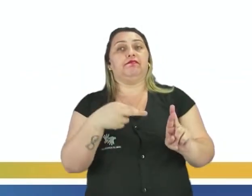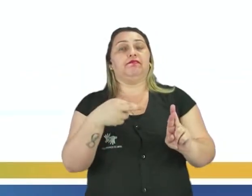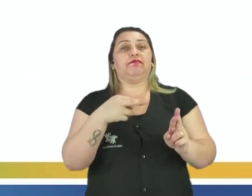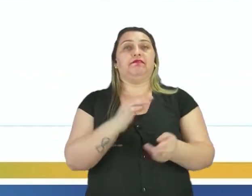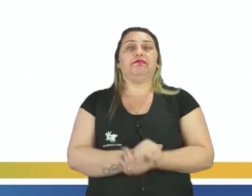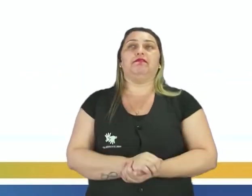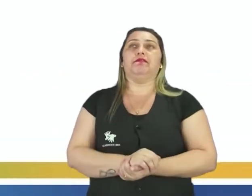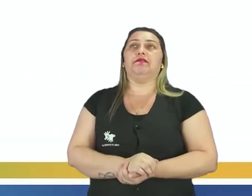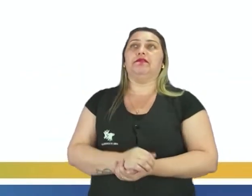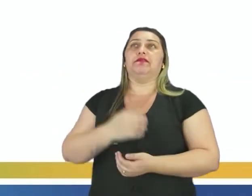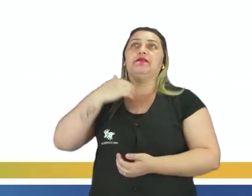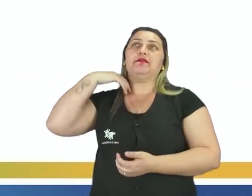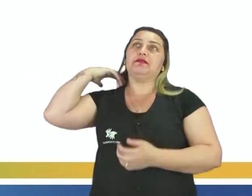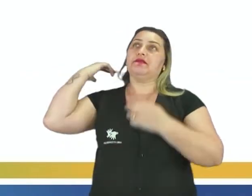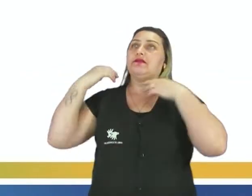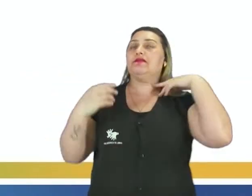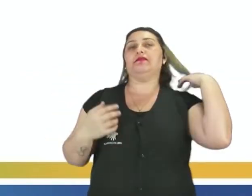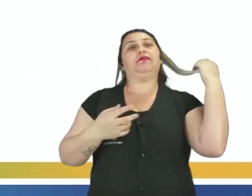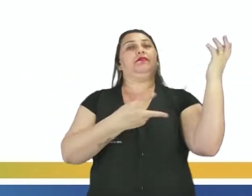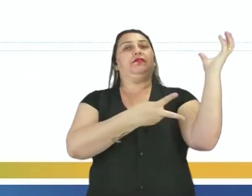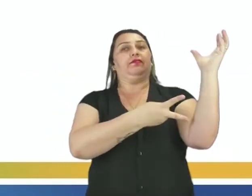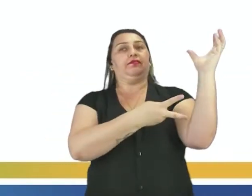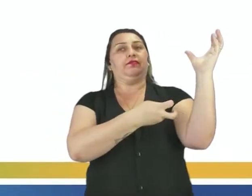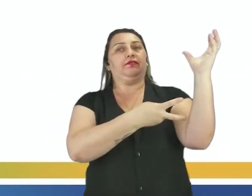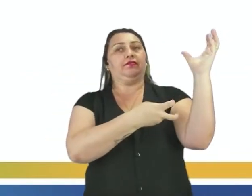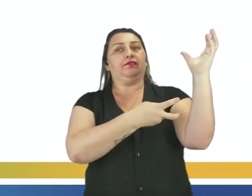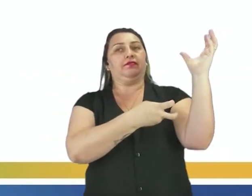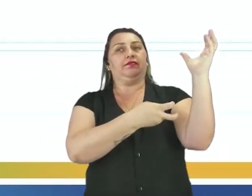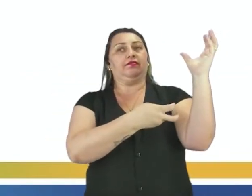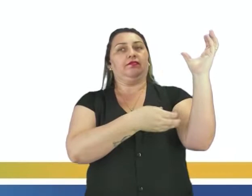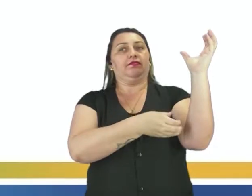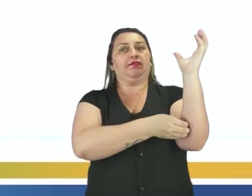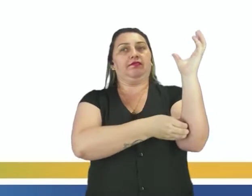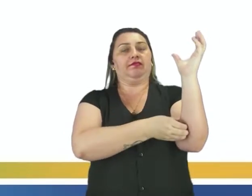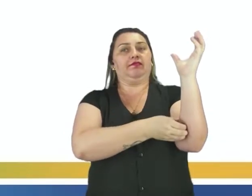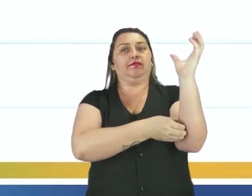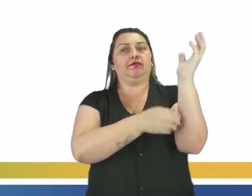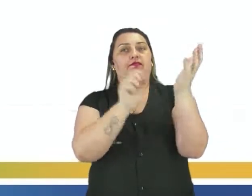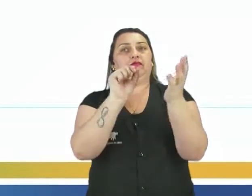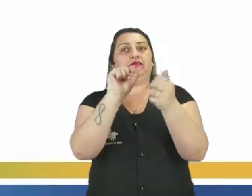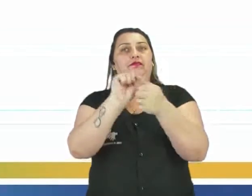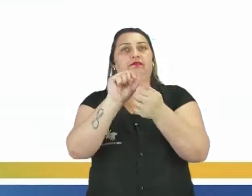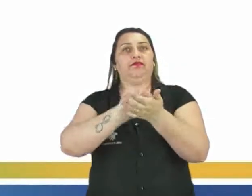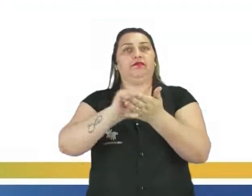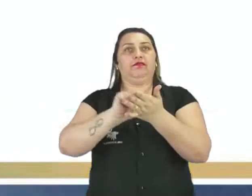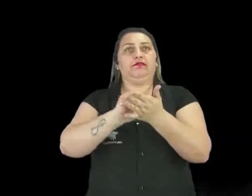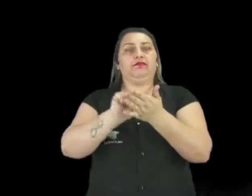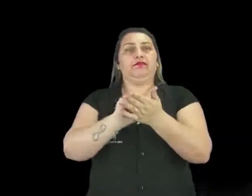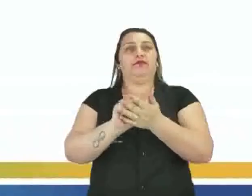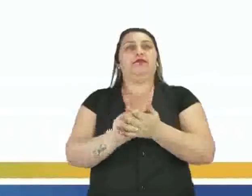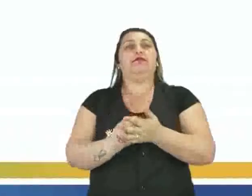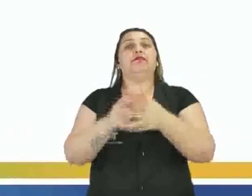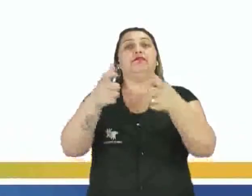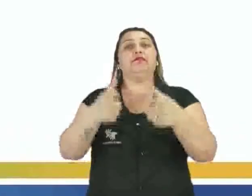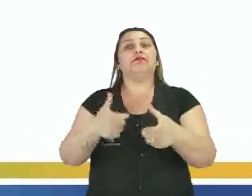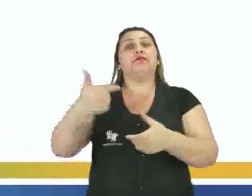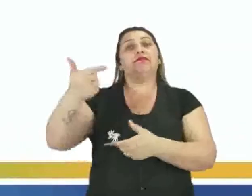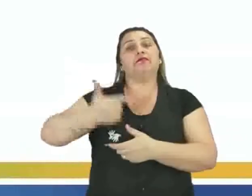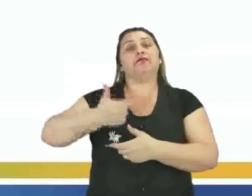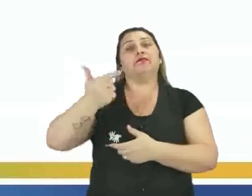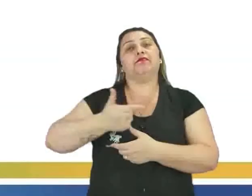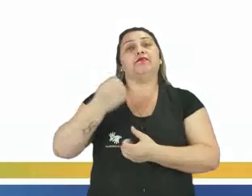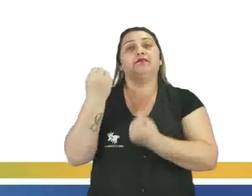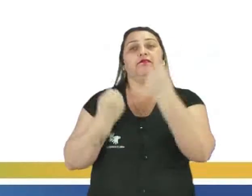questão da extração do látex, né? Para a fabricação da borracha. O setor secundário seriam